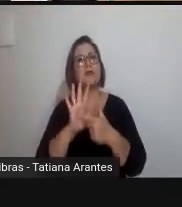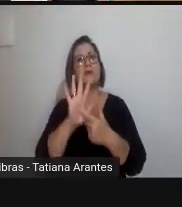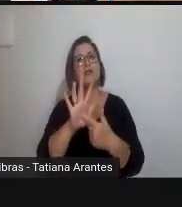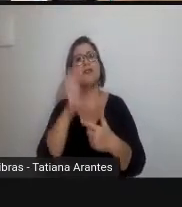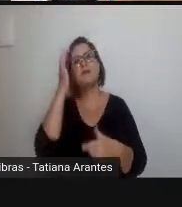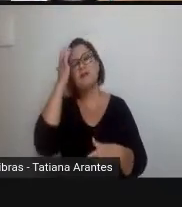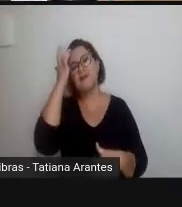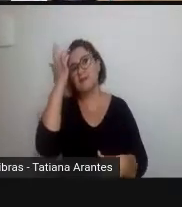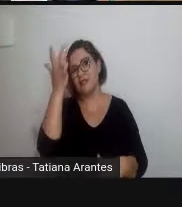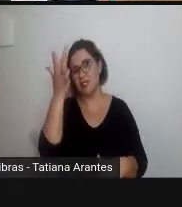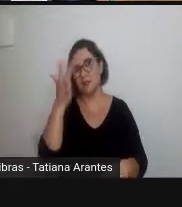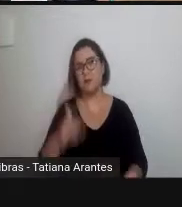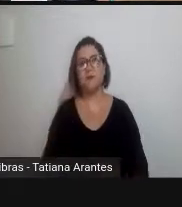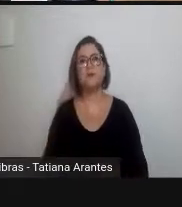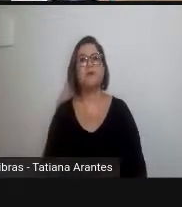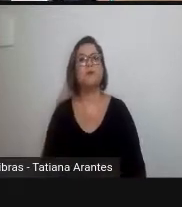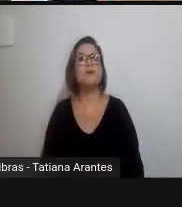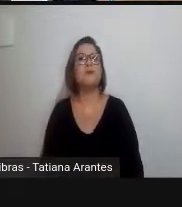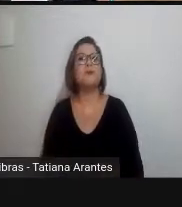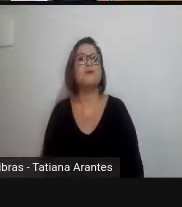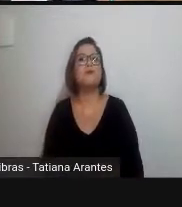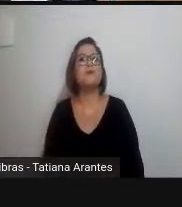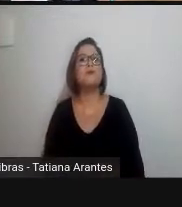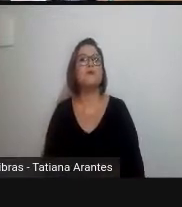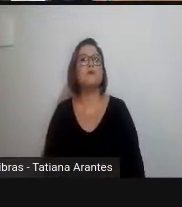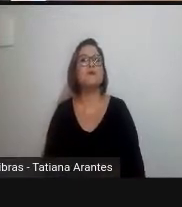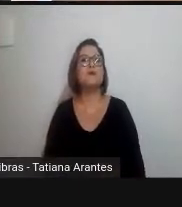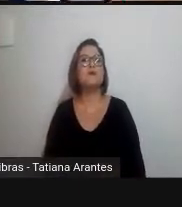apoios visuais para facilitar.